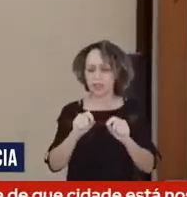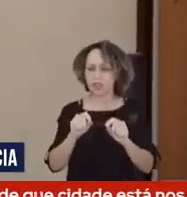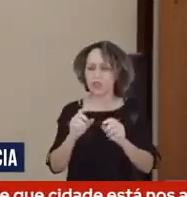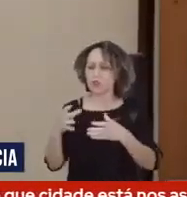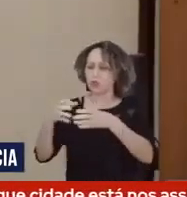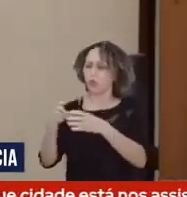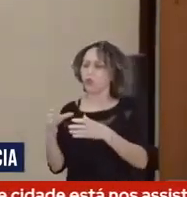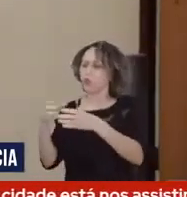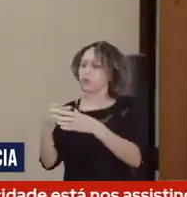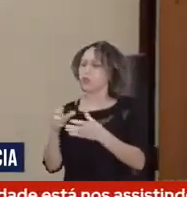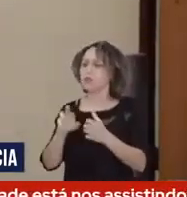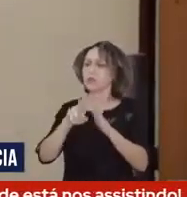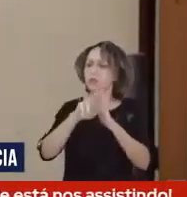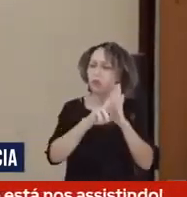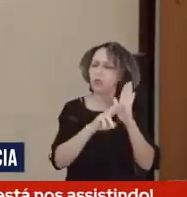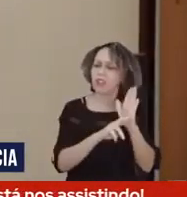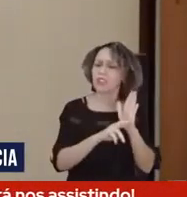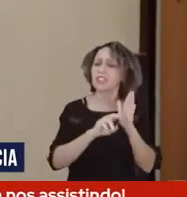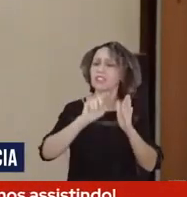o golpe 16.